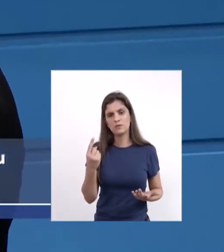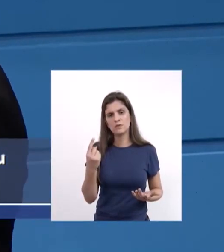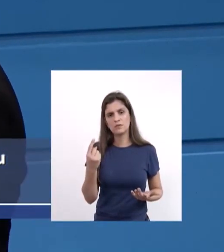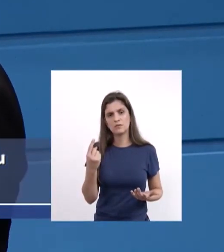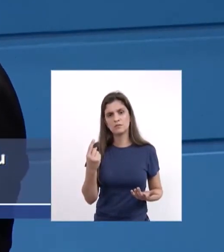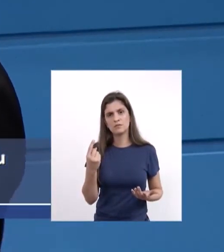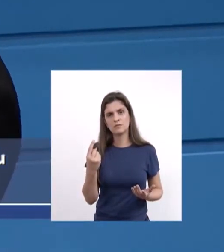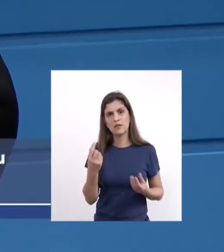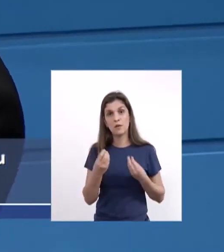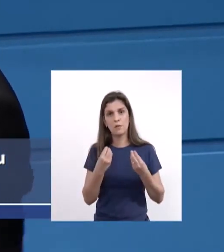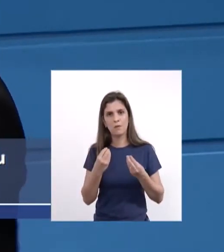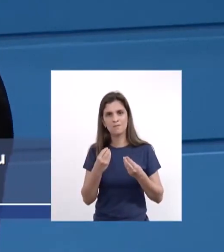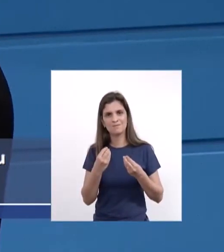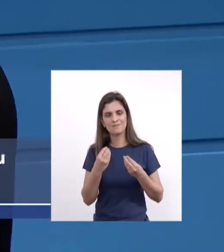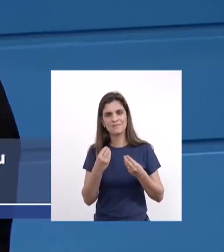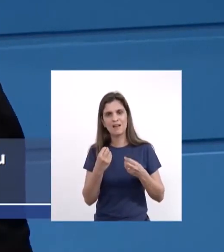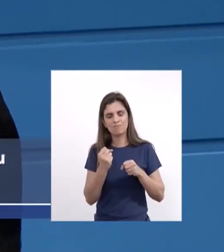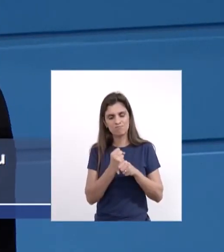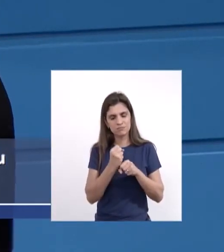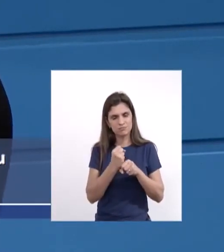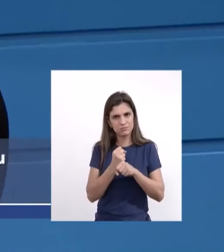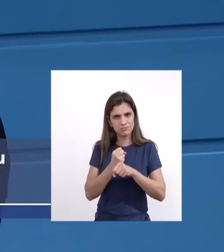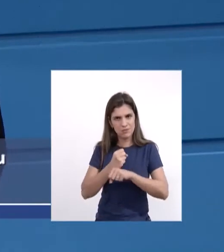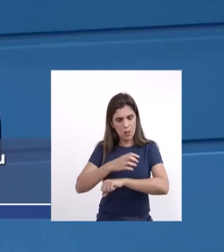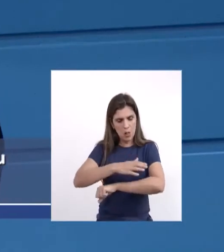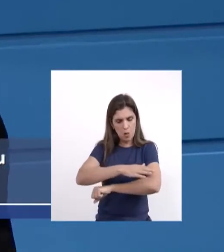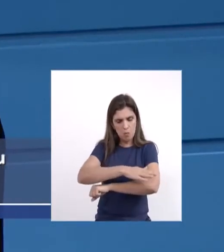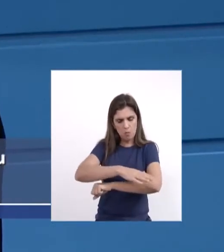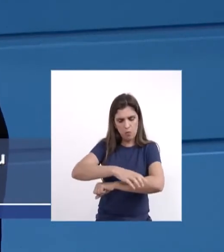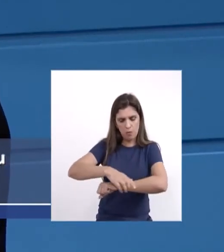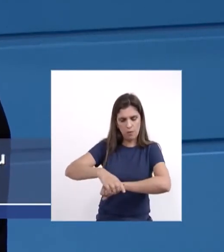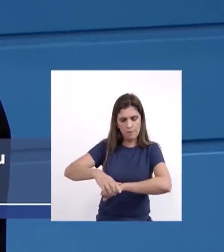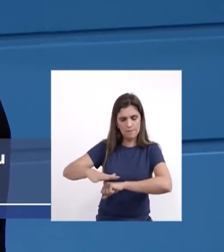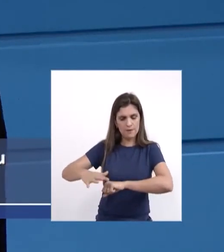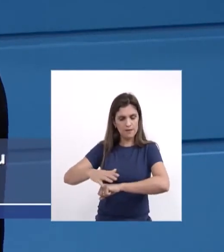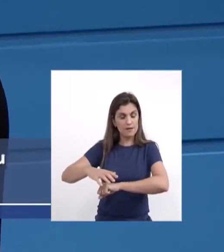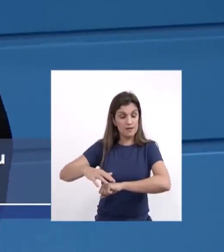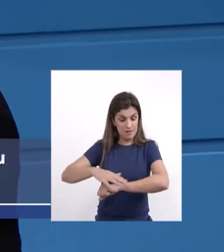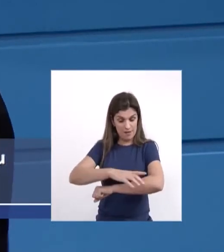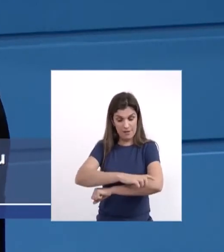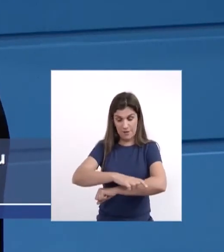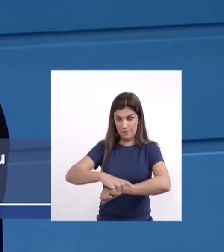uma duplicação, aí a capital do estado tem um anel viário,